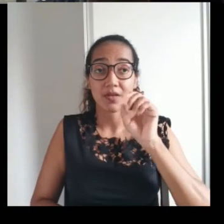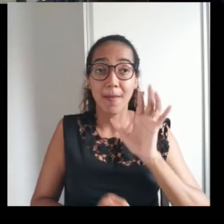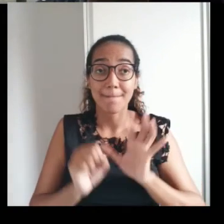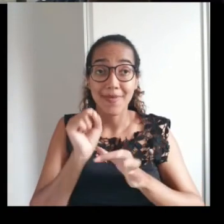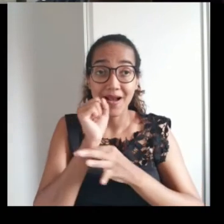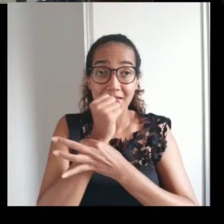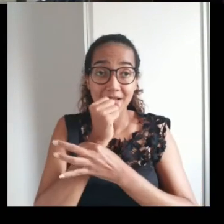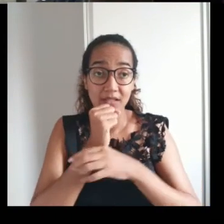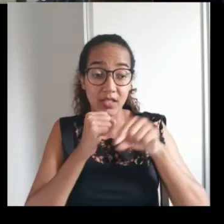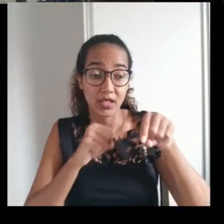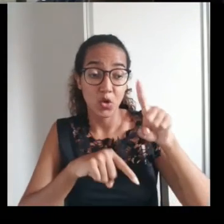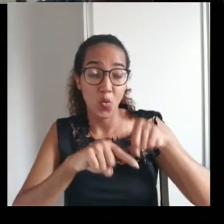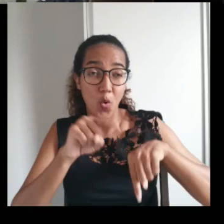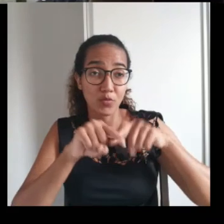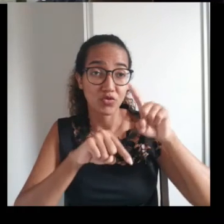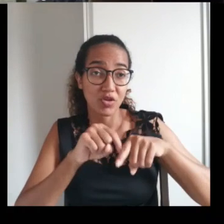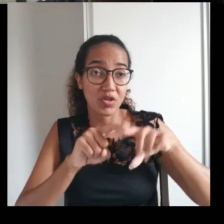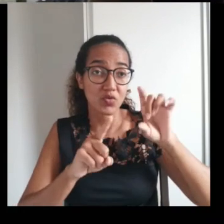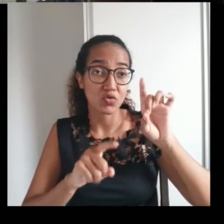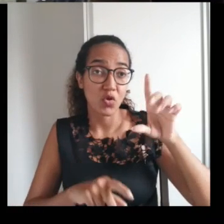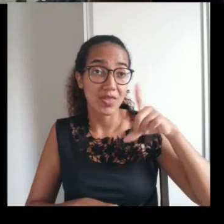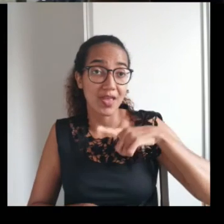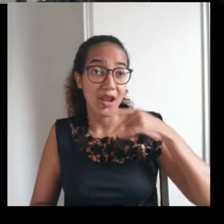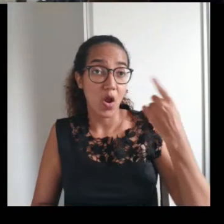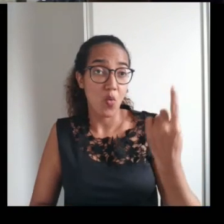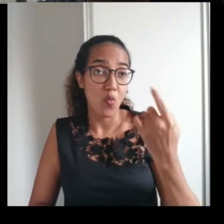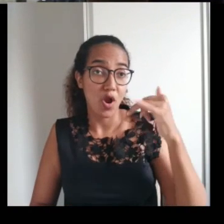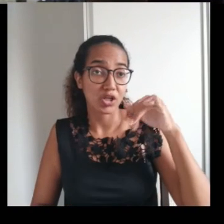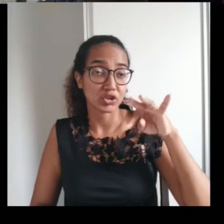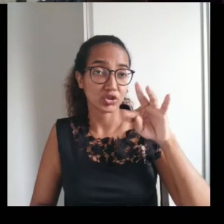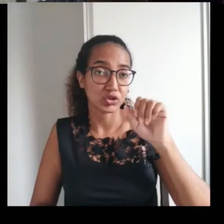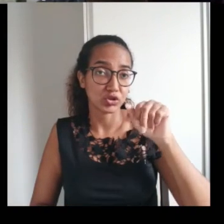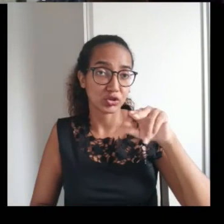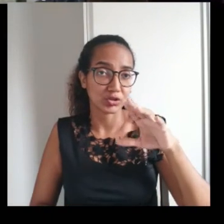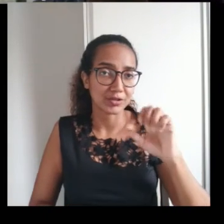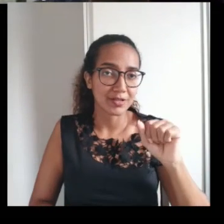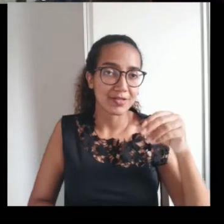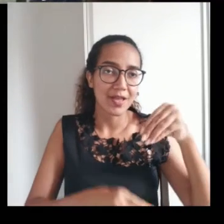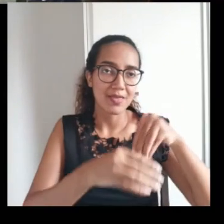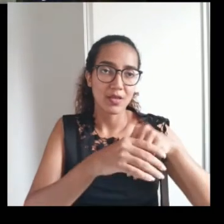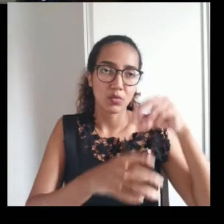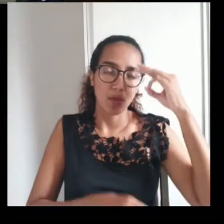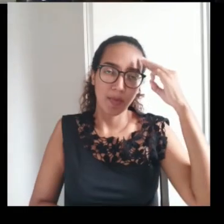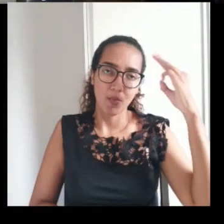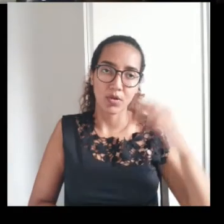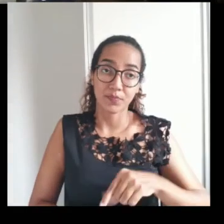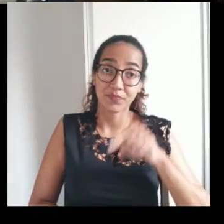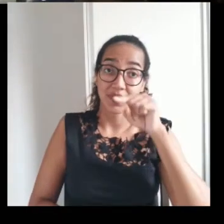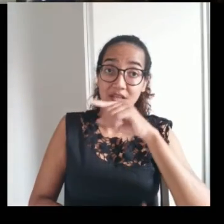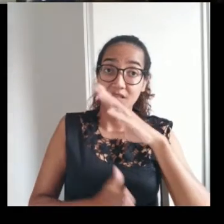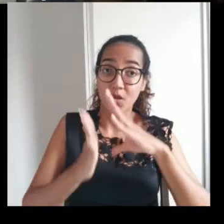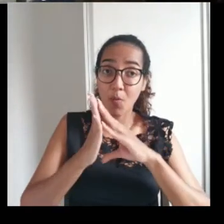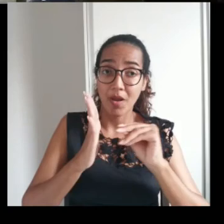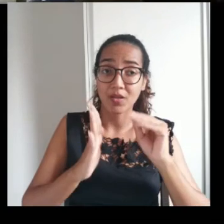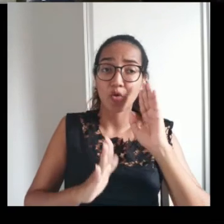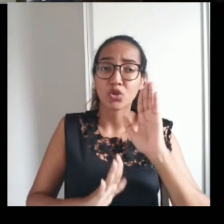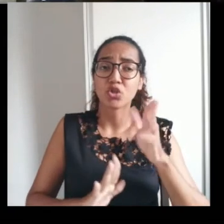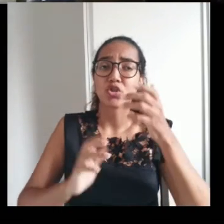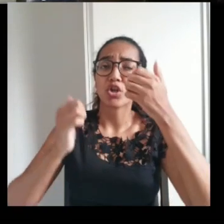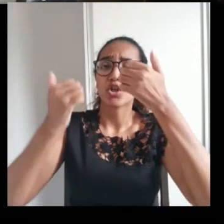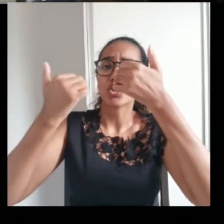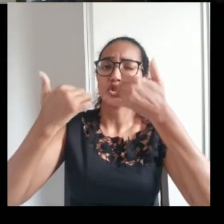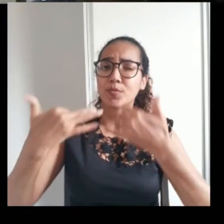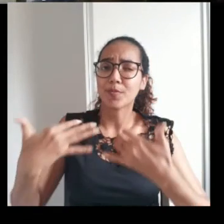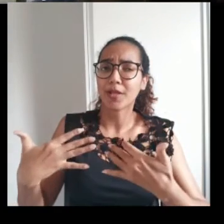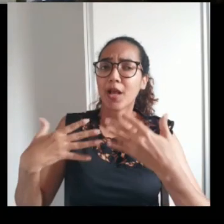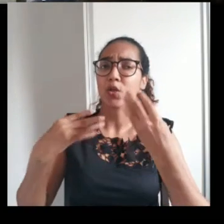memória. Isso é um padrão de projeto, né, que é catalogado, e é importante a gente saber esses padrões